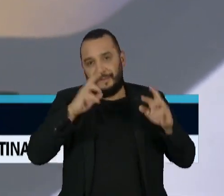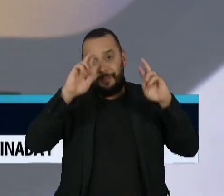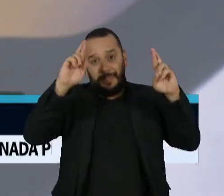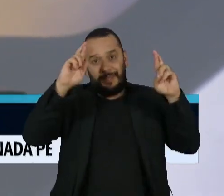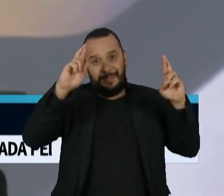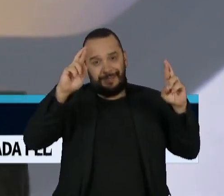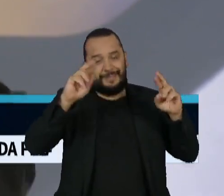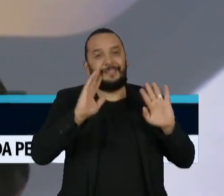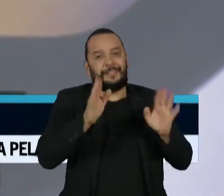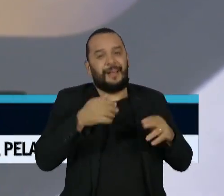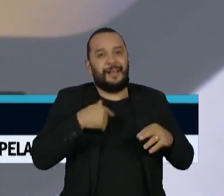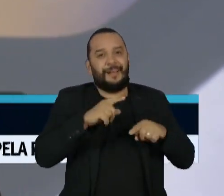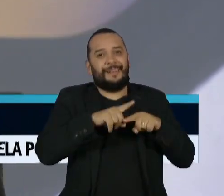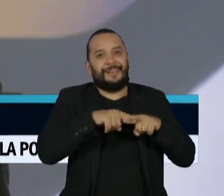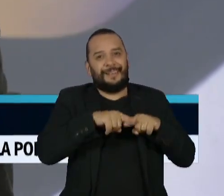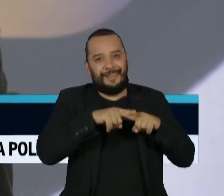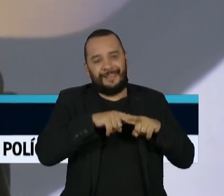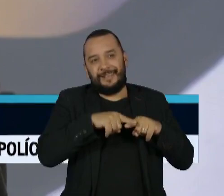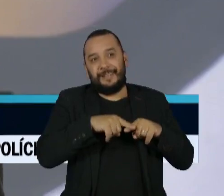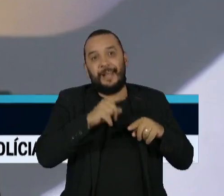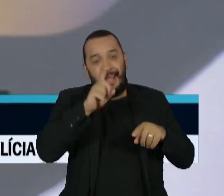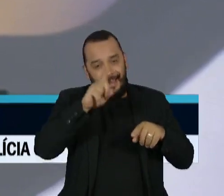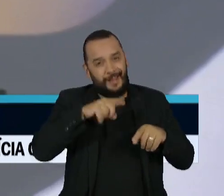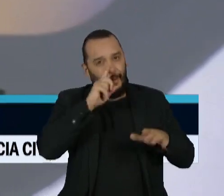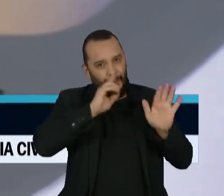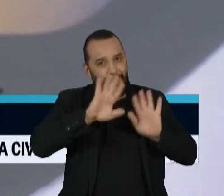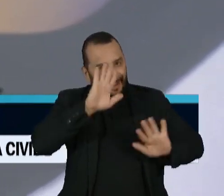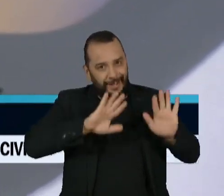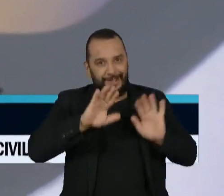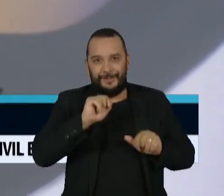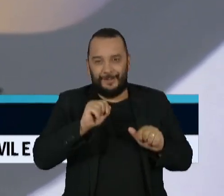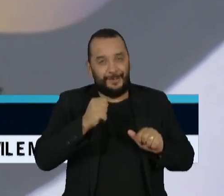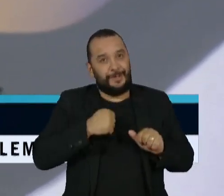né? Porque os gregos não tinham muita esperança em coisa nenhuma, na verdade. Então, pode ser que não dê certo essa esperança.